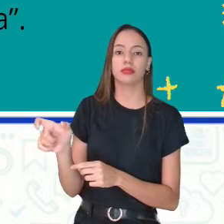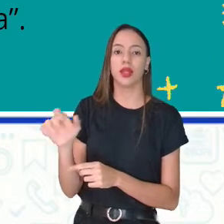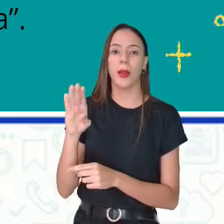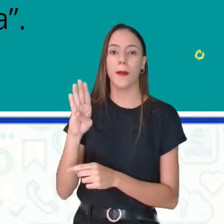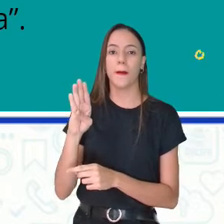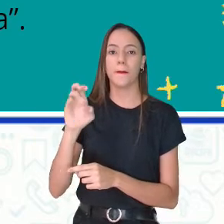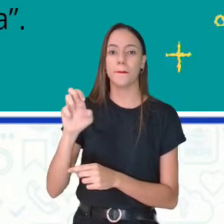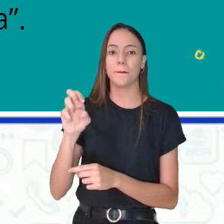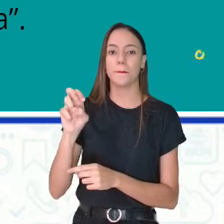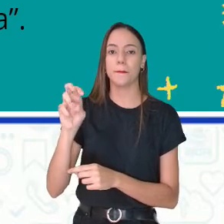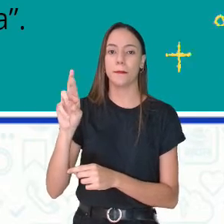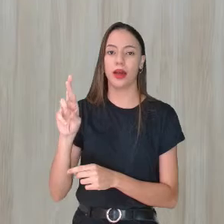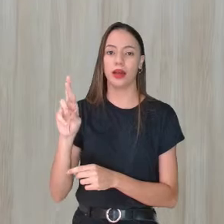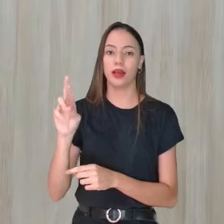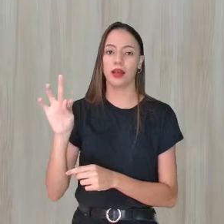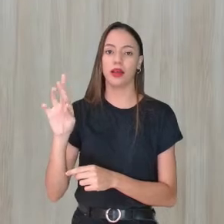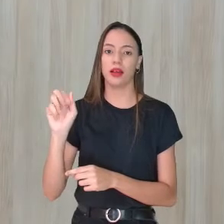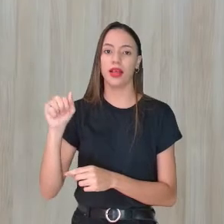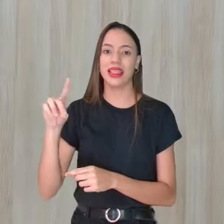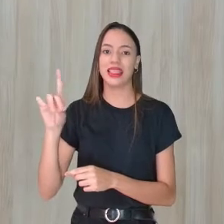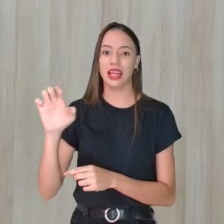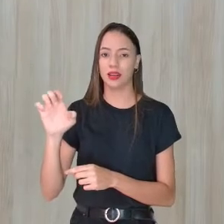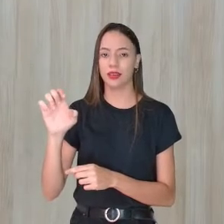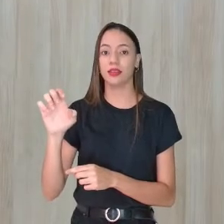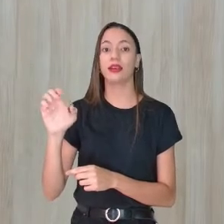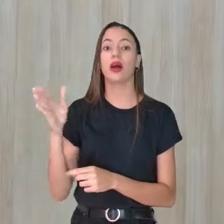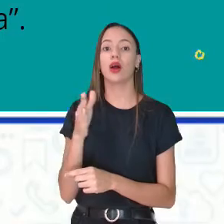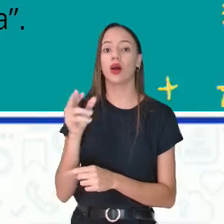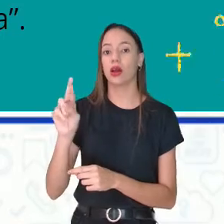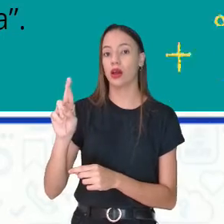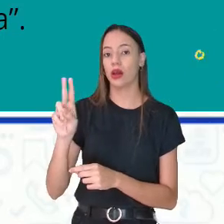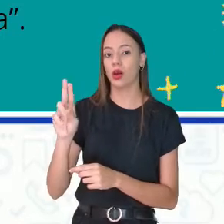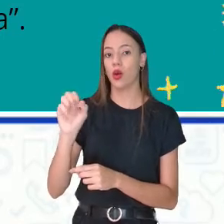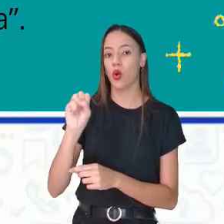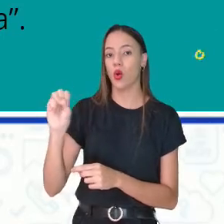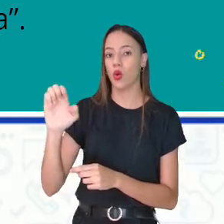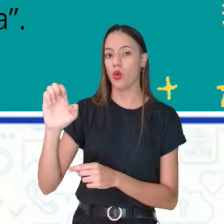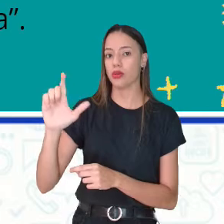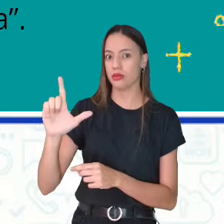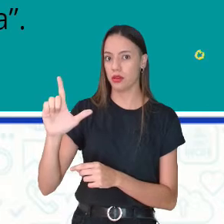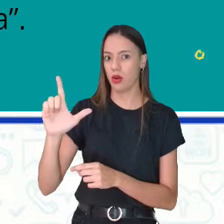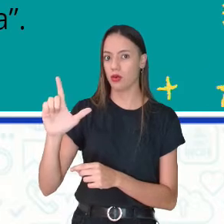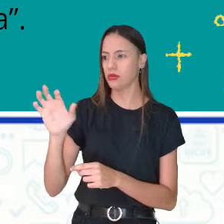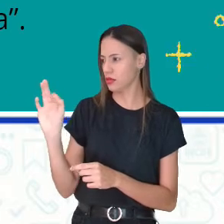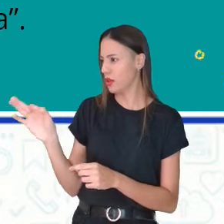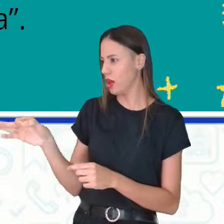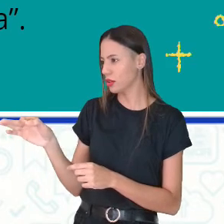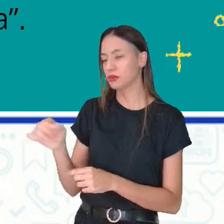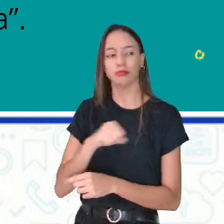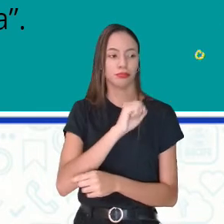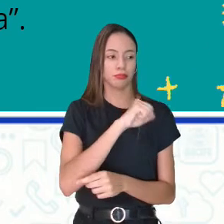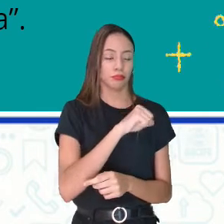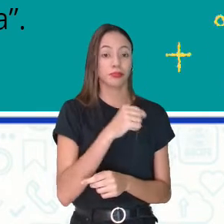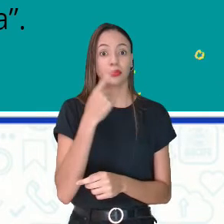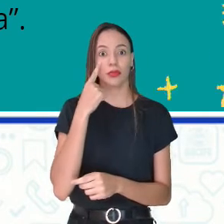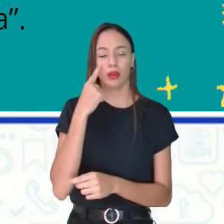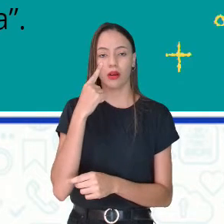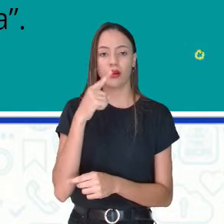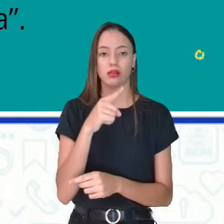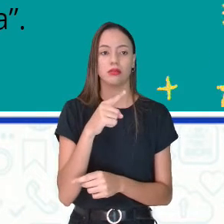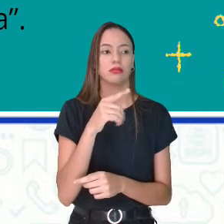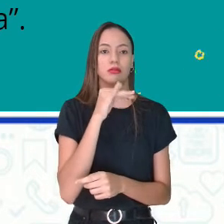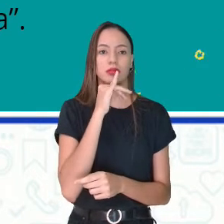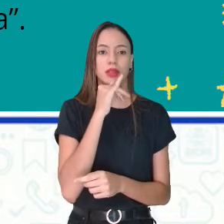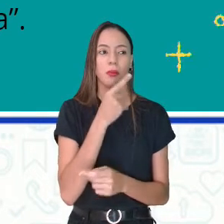de Russell. Melhor, né, professora Viviane? Bertrand Russell. Isso, não é a posse de